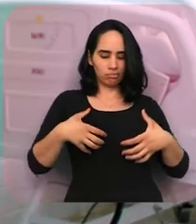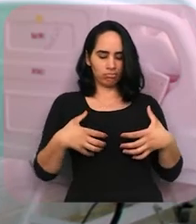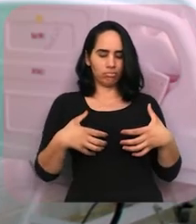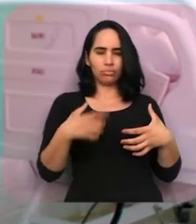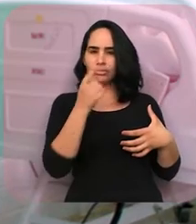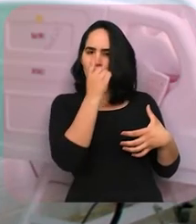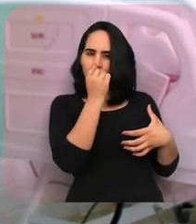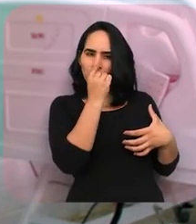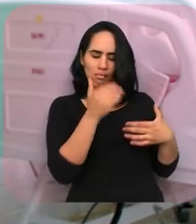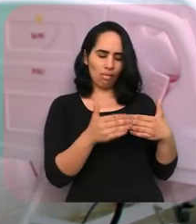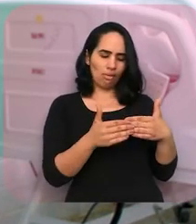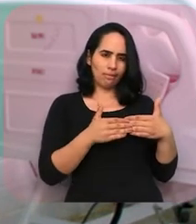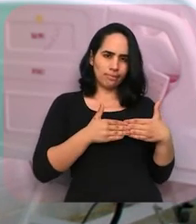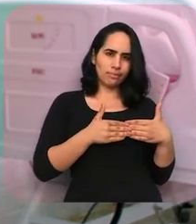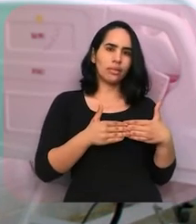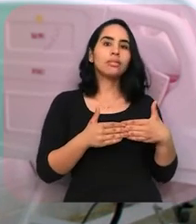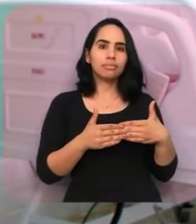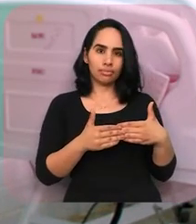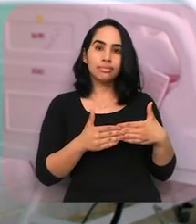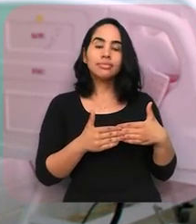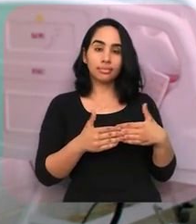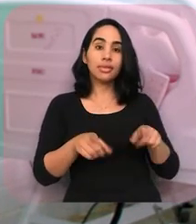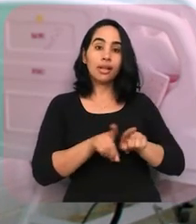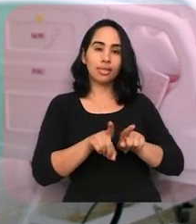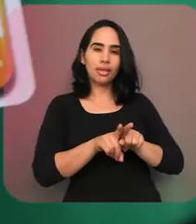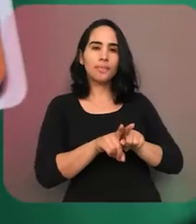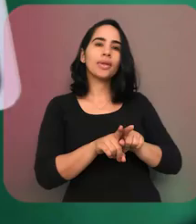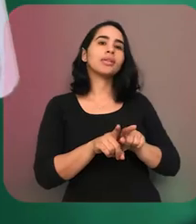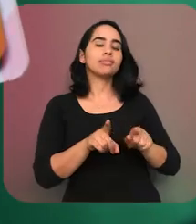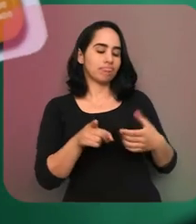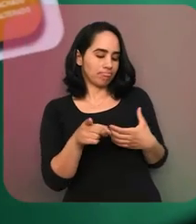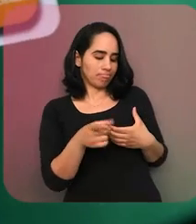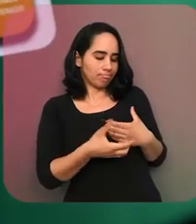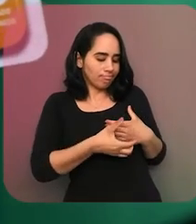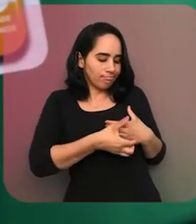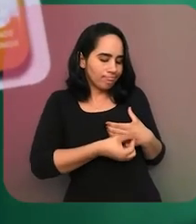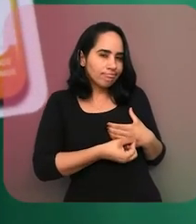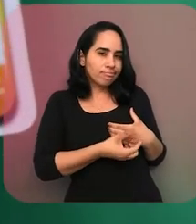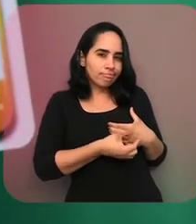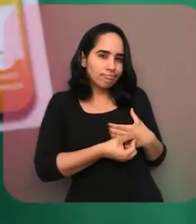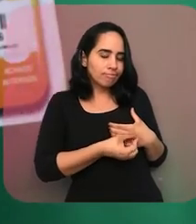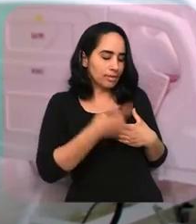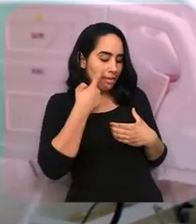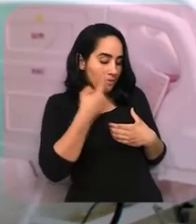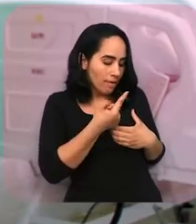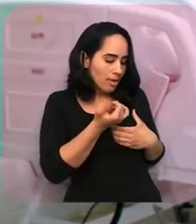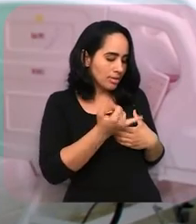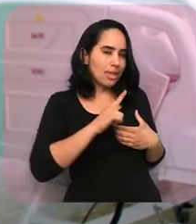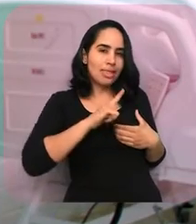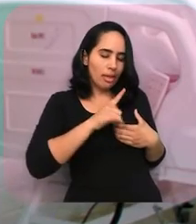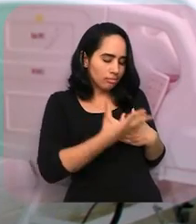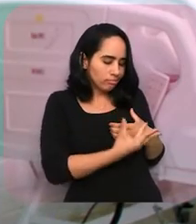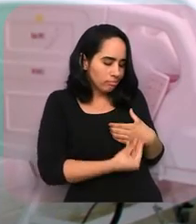simetria das suas mamas, se existe algum abaulamento, alguma retração. Você pode fazer a expressão do mamilo para ver se